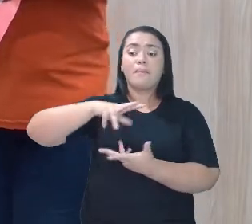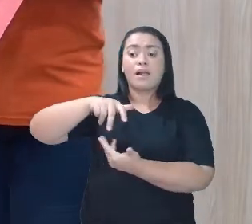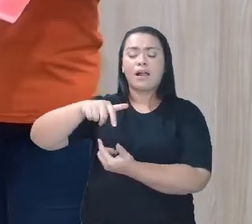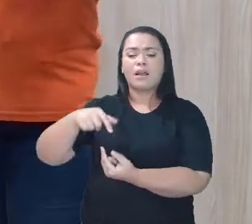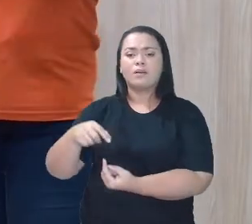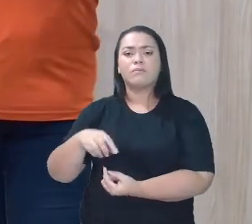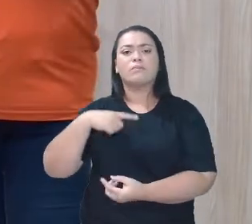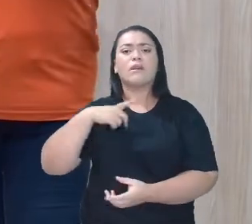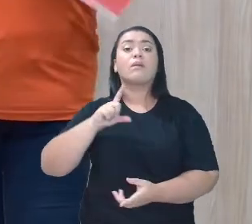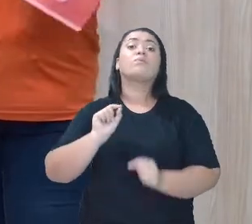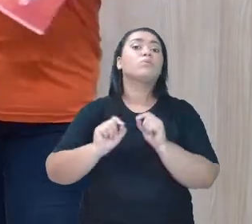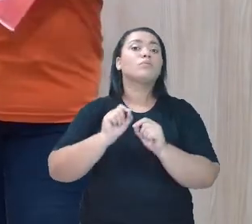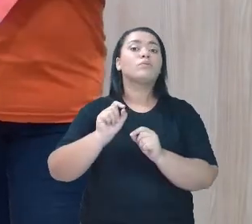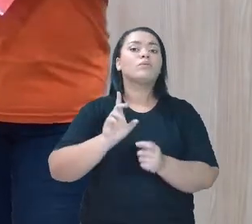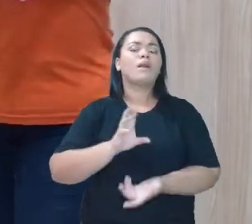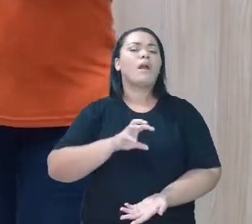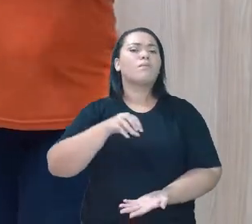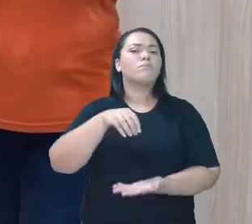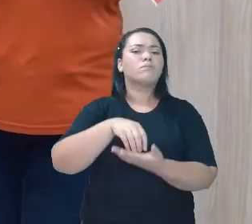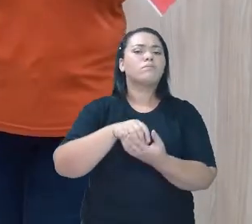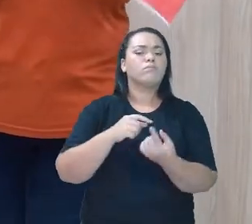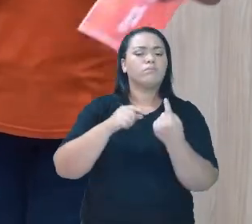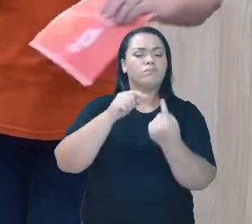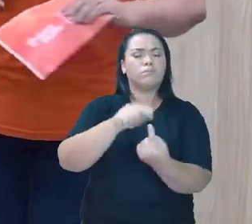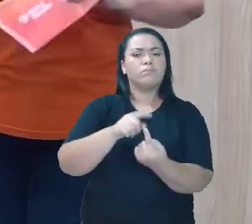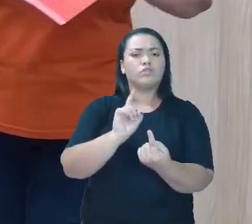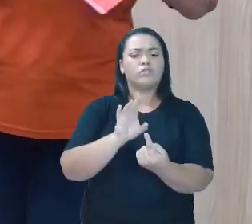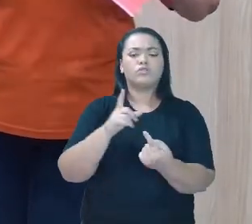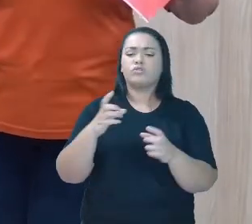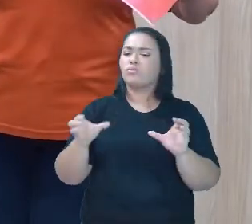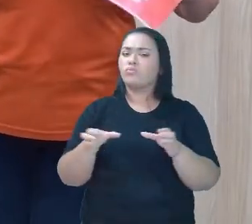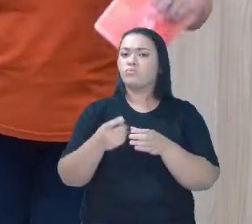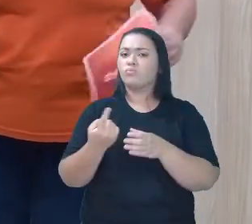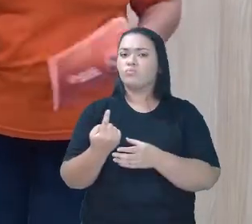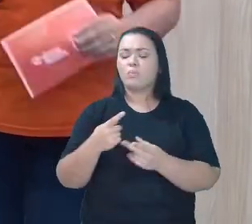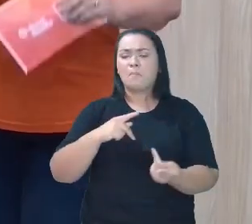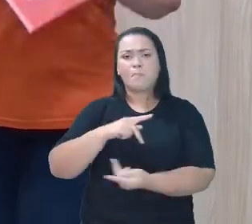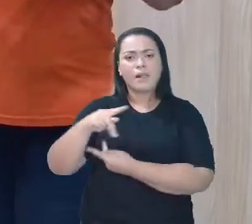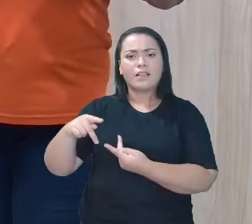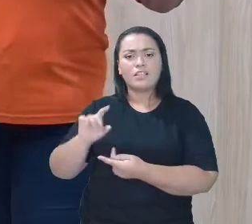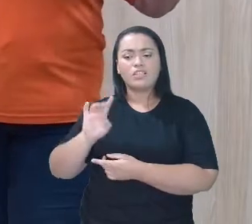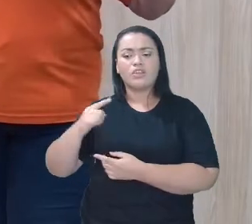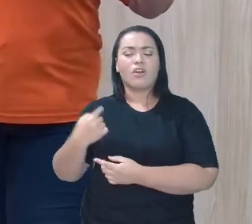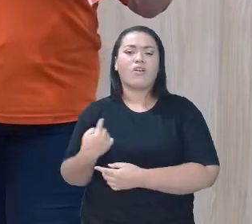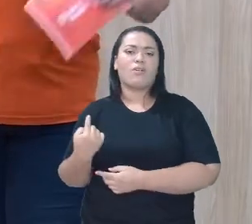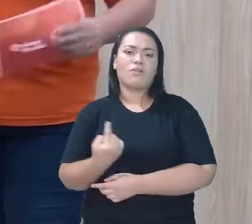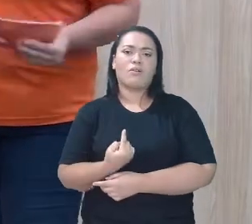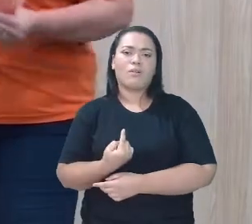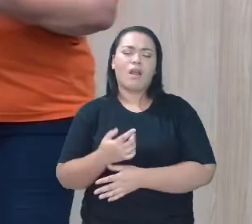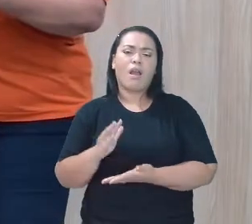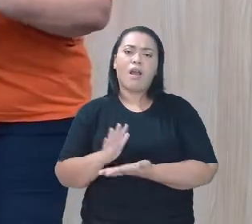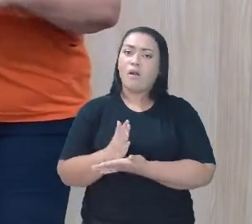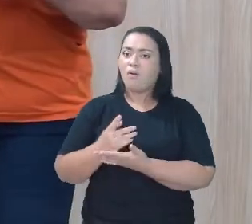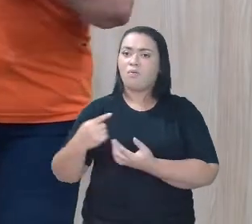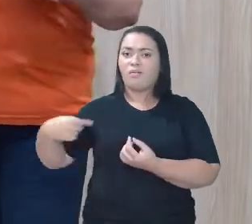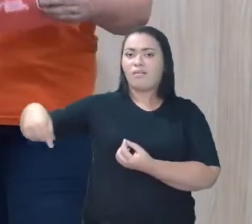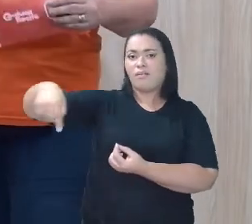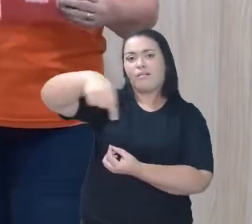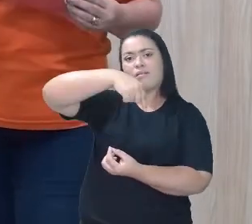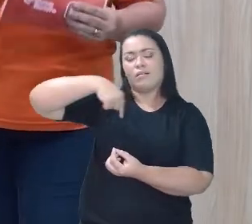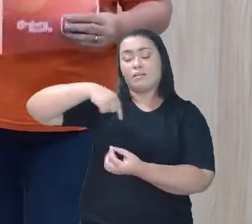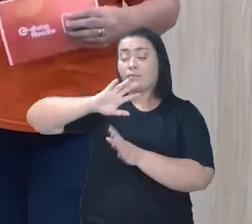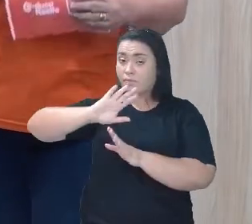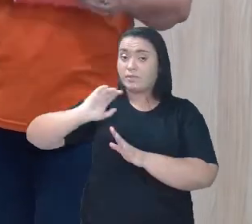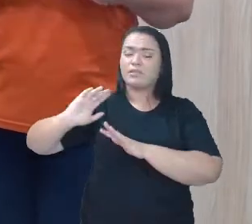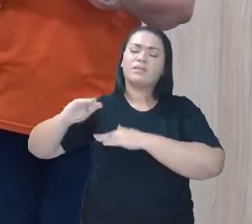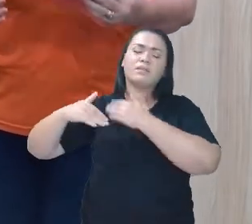achava que, assim, isso só existe essa parte, então somos nós e algumas coisas em volta. E aí, com o